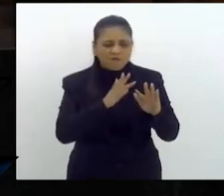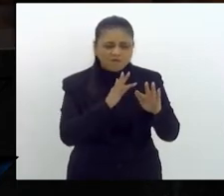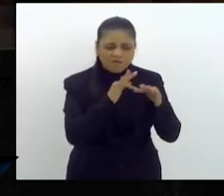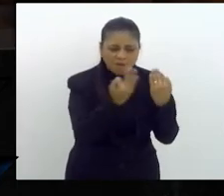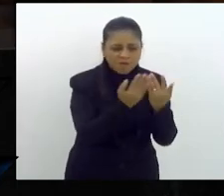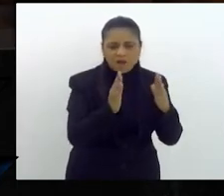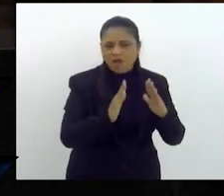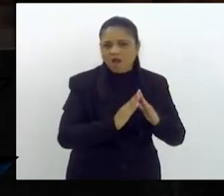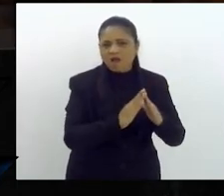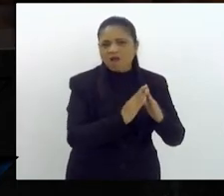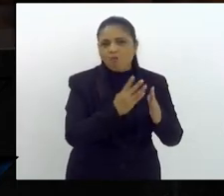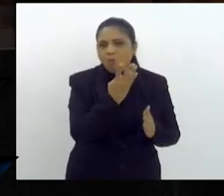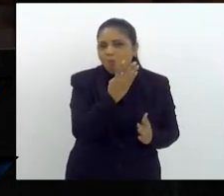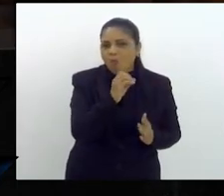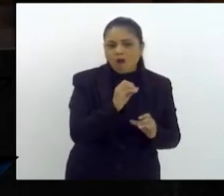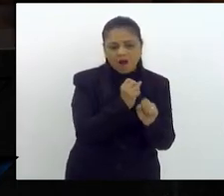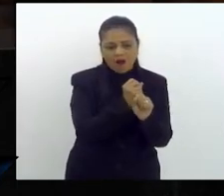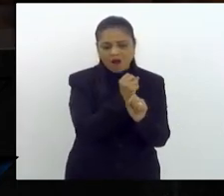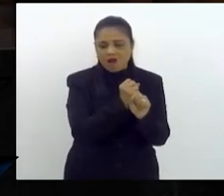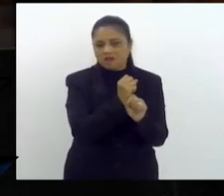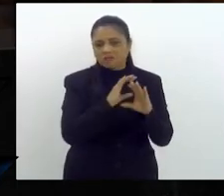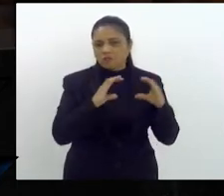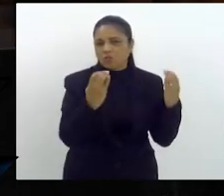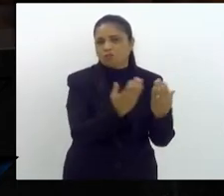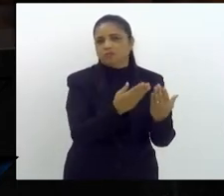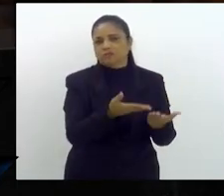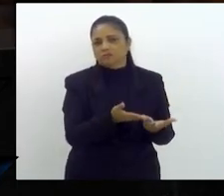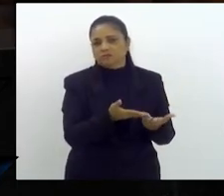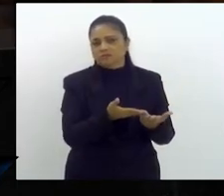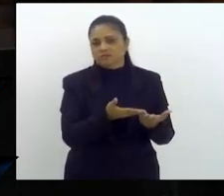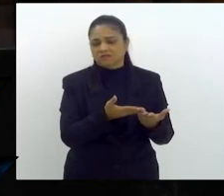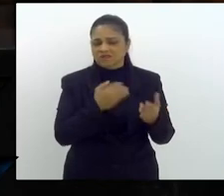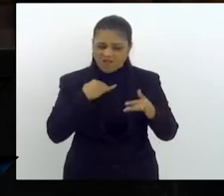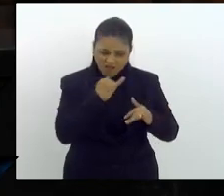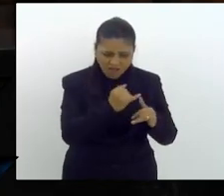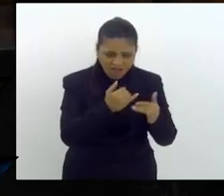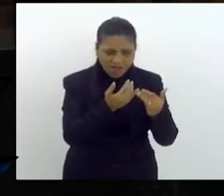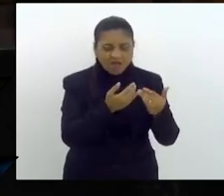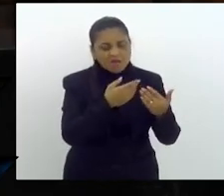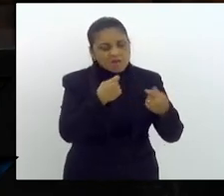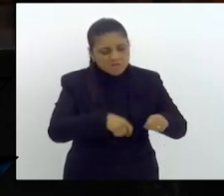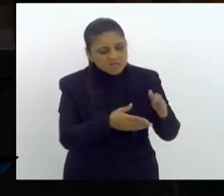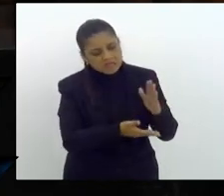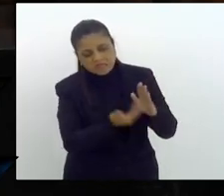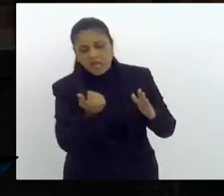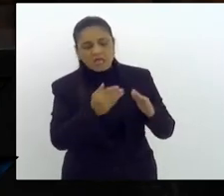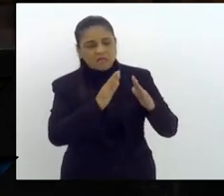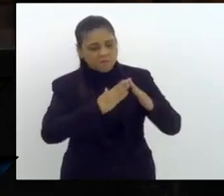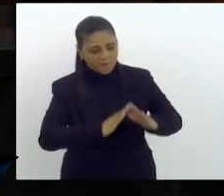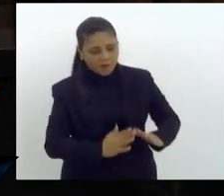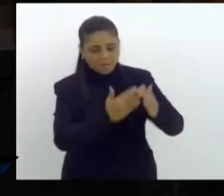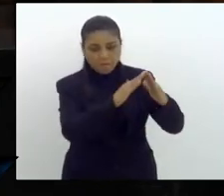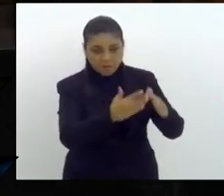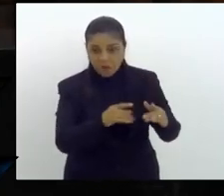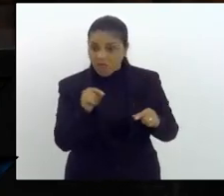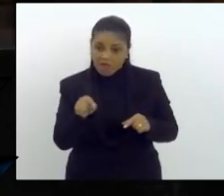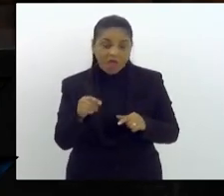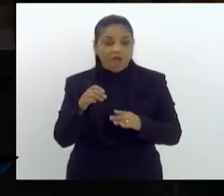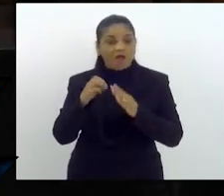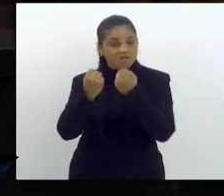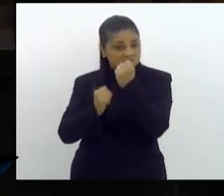anos nessas comunidades e dizer que elas têm que sair dali para para poder fazer galpão que é isso que ela quer